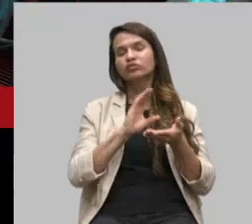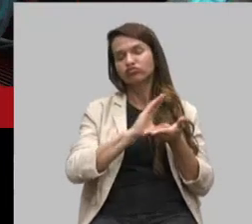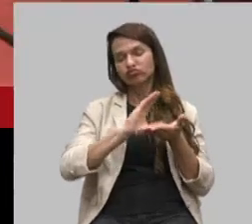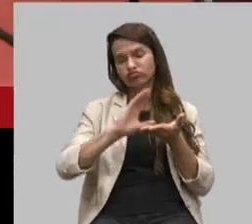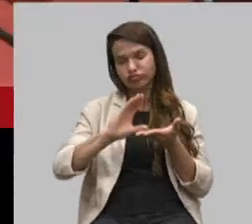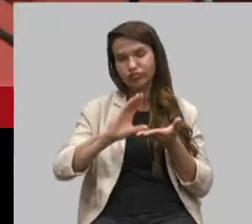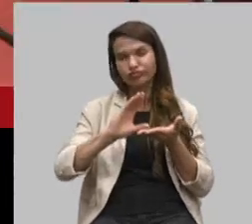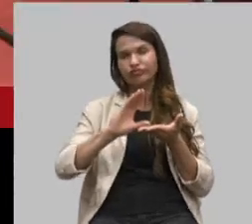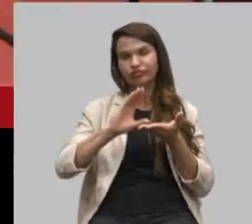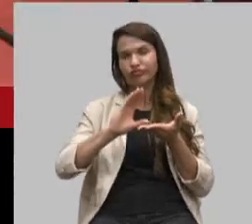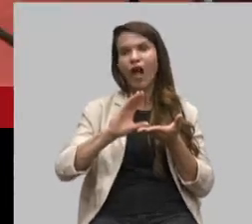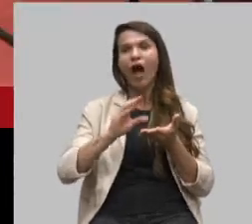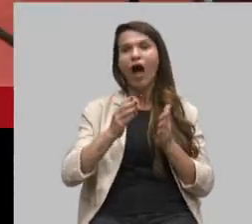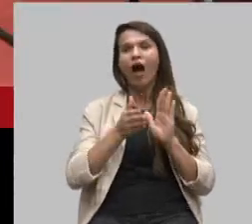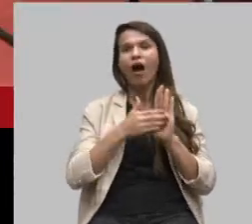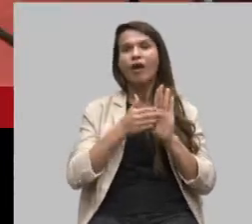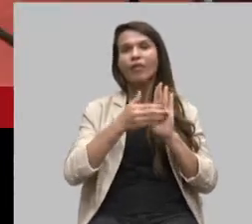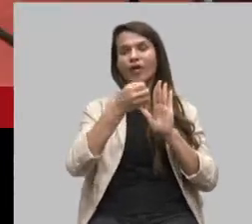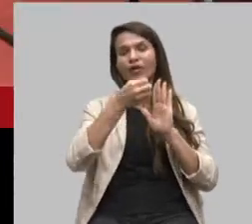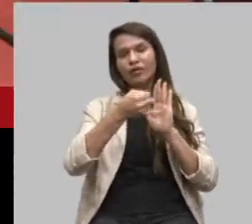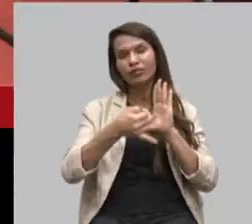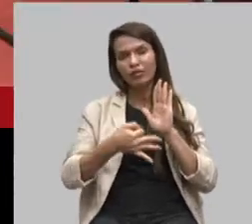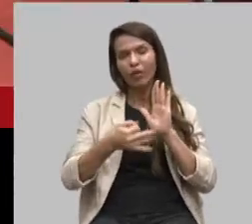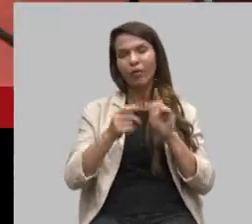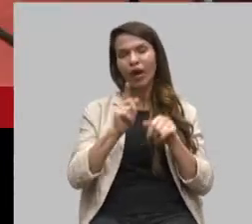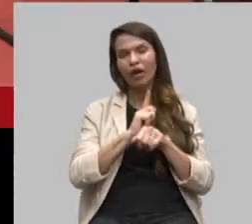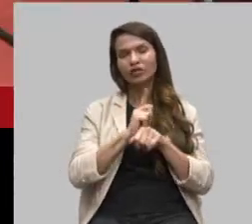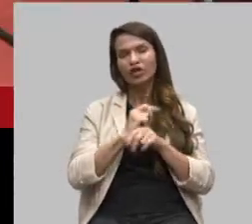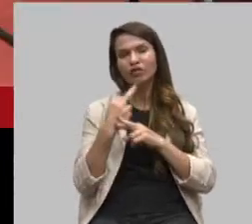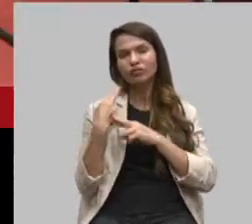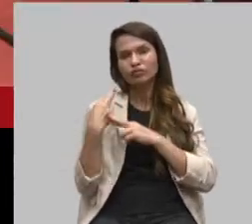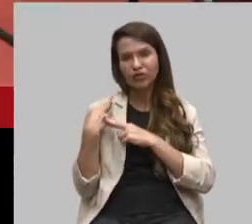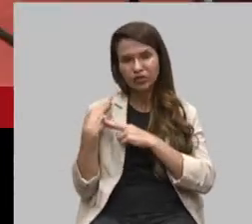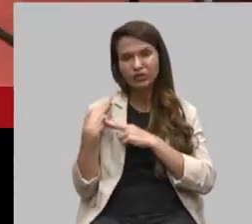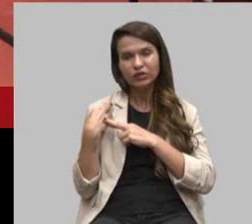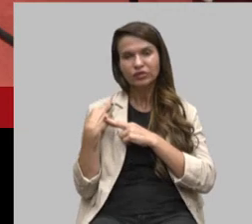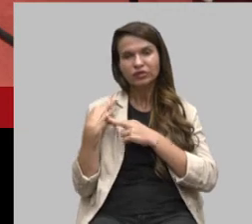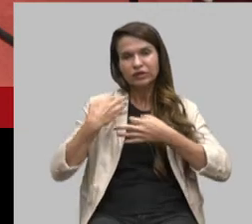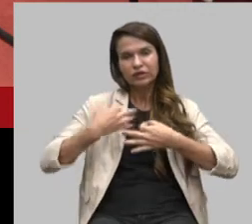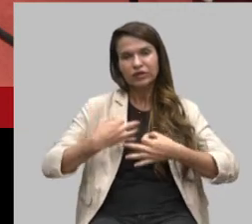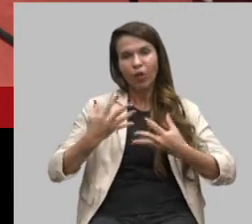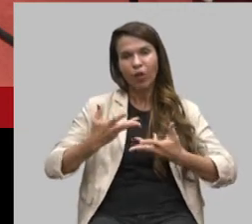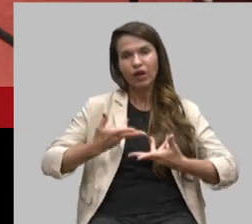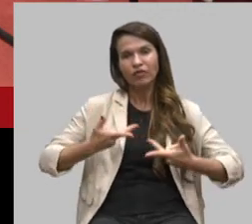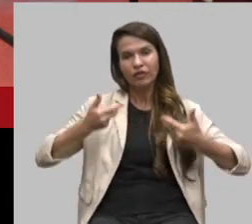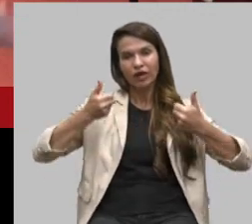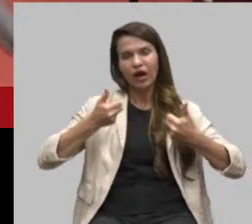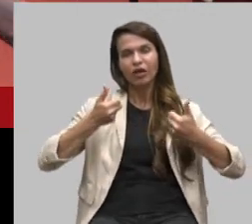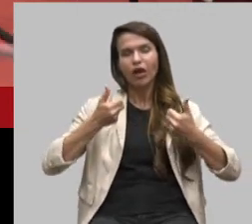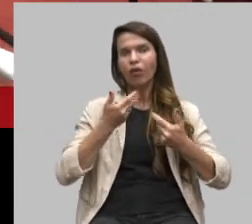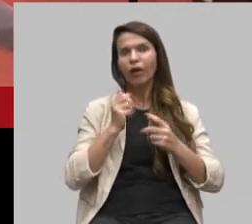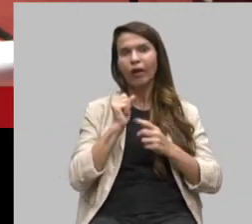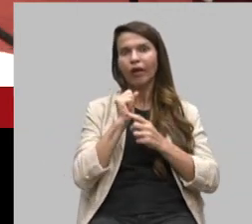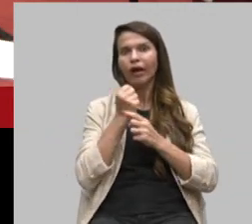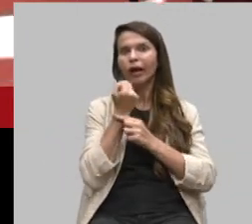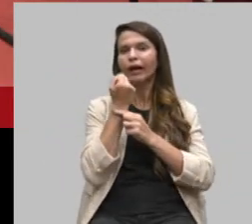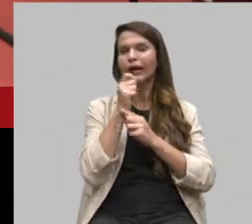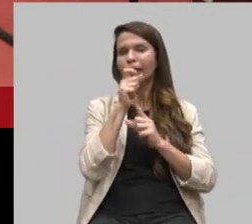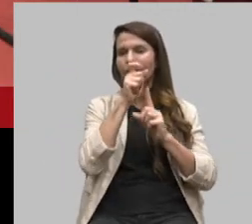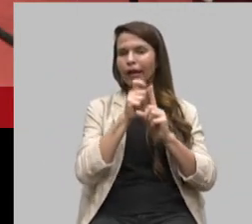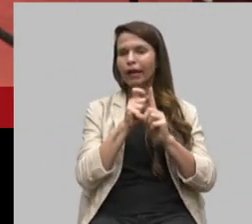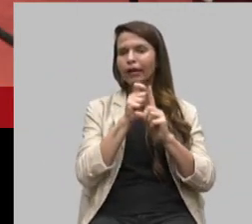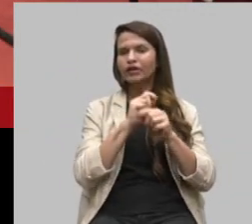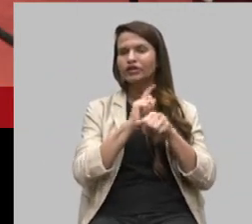a proposta fala por meio de uma Gestão responsável e devidamente qualificada Quem garante que essa gestão vai ser